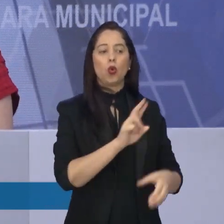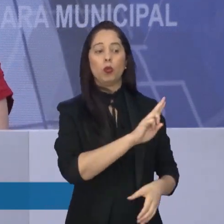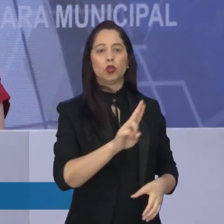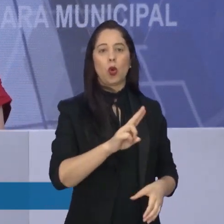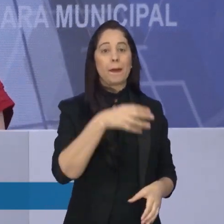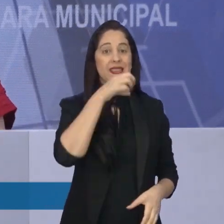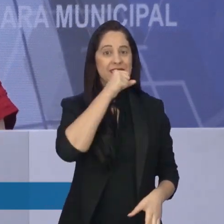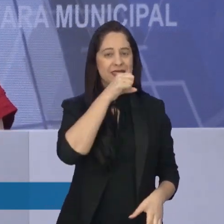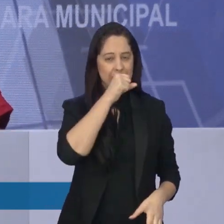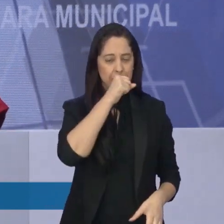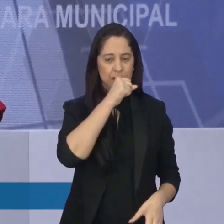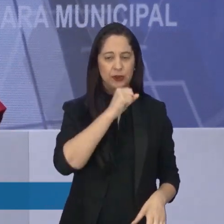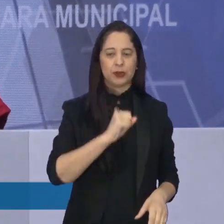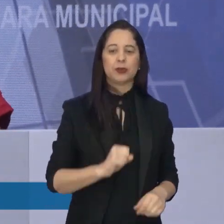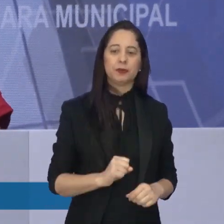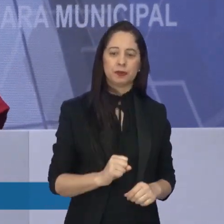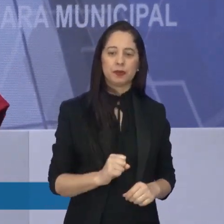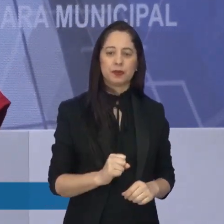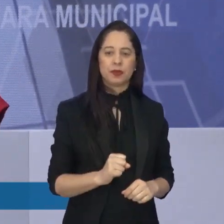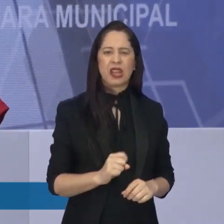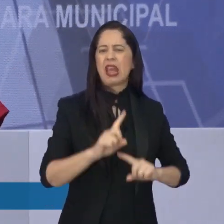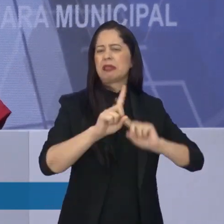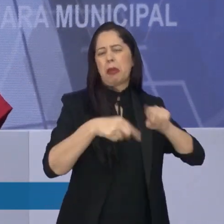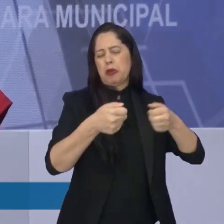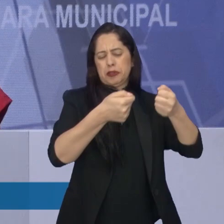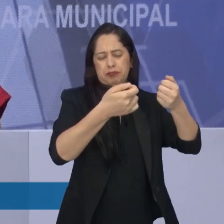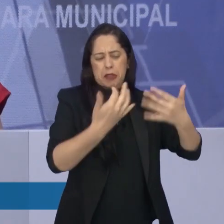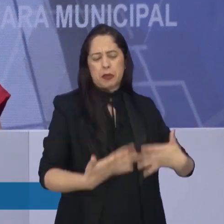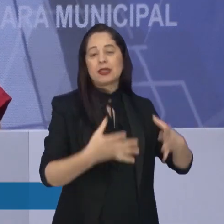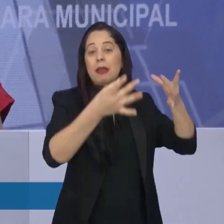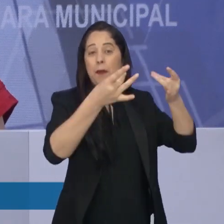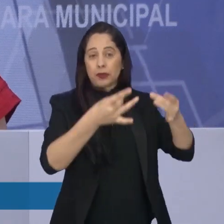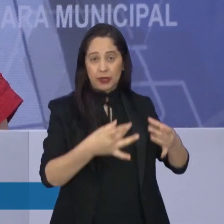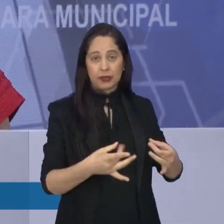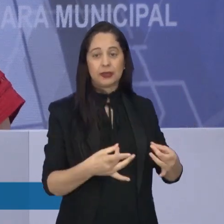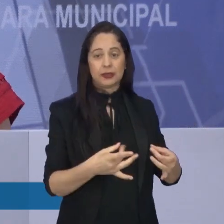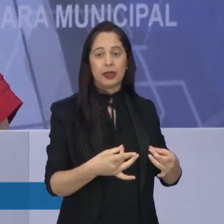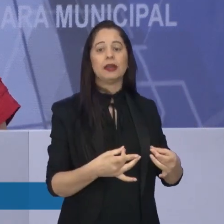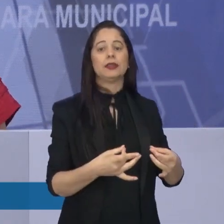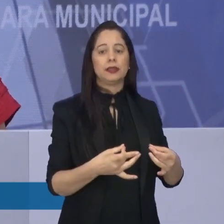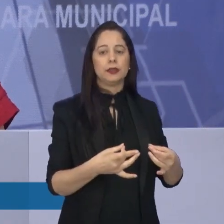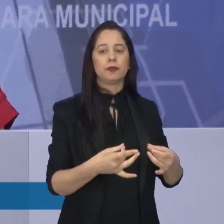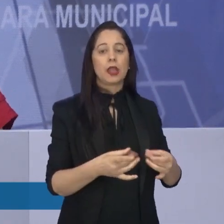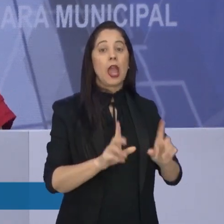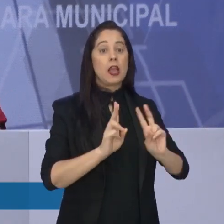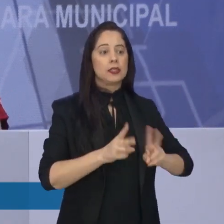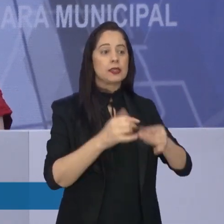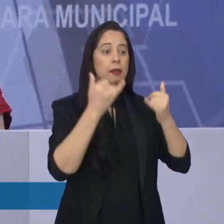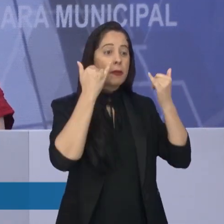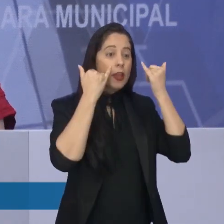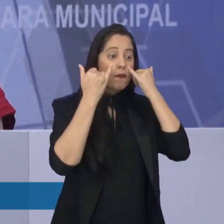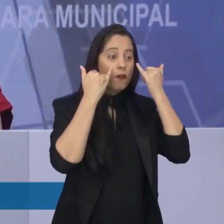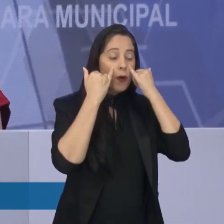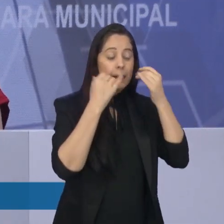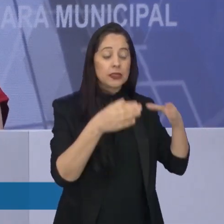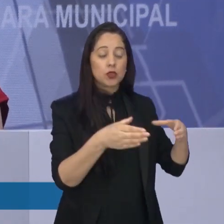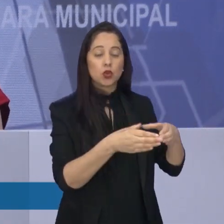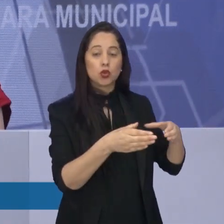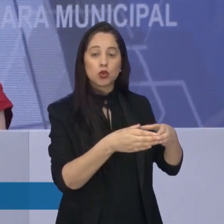Sábados, do qual falarei mais adiante, as reflexões e as informações desse grupo